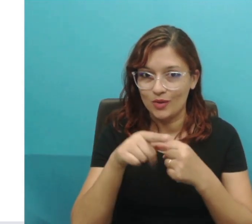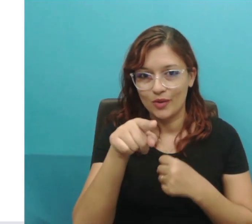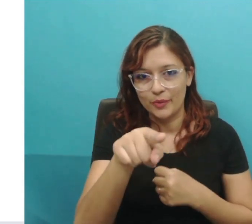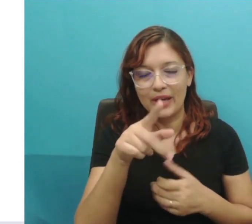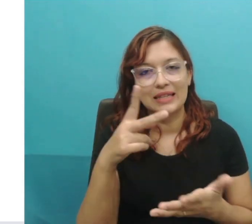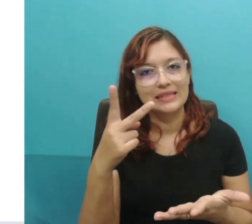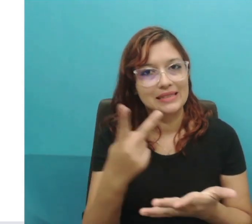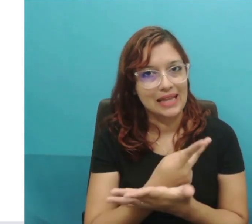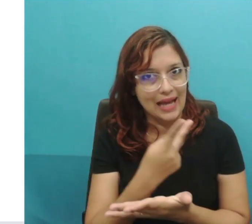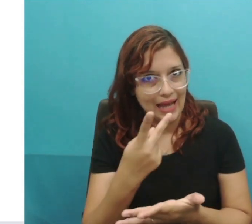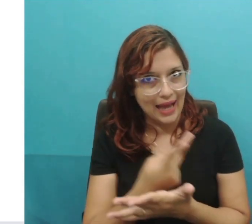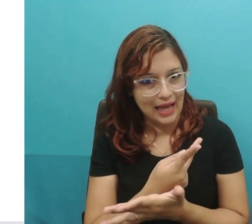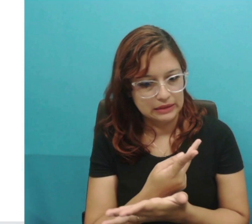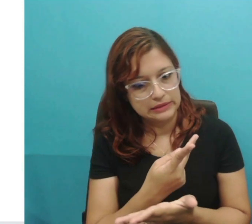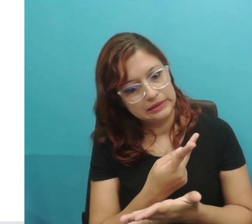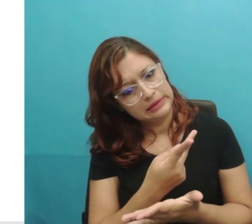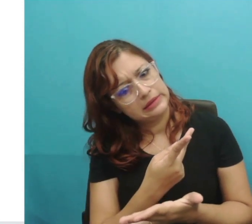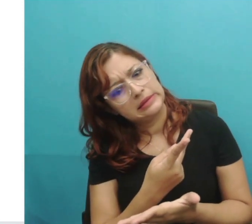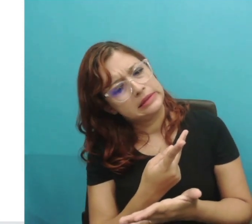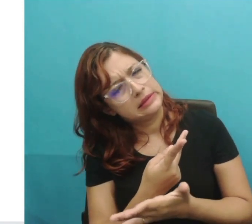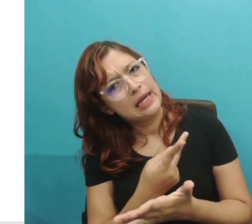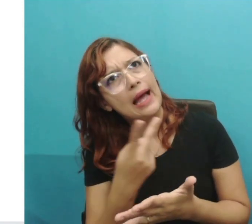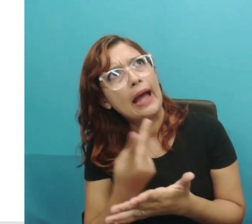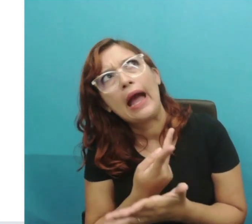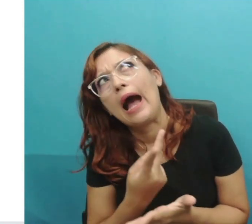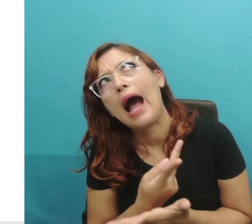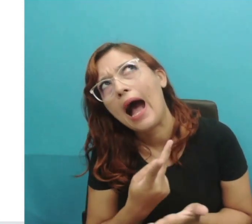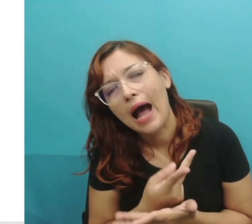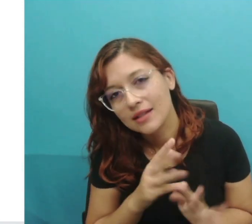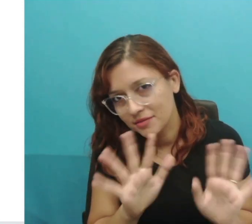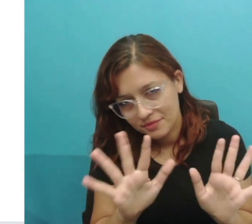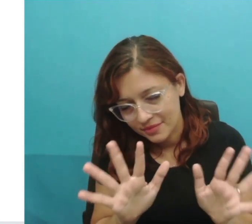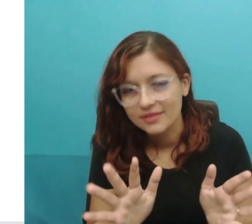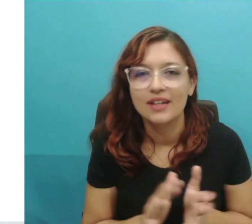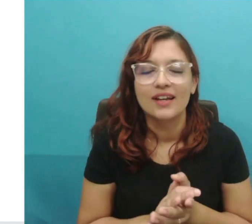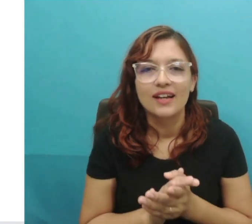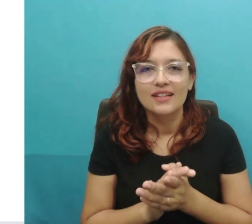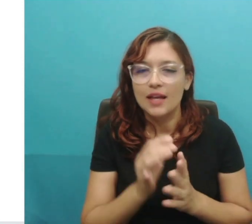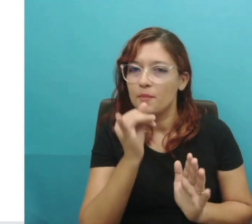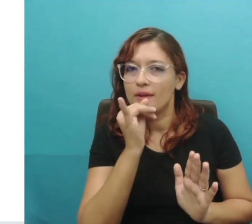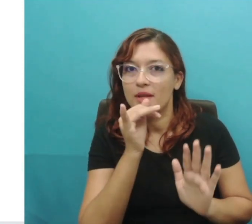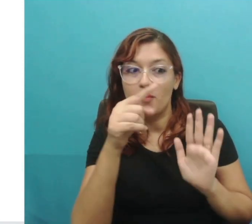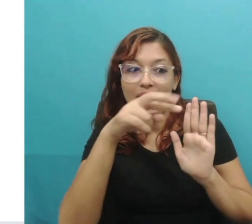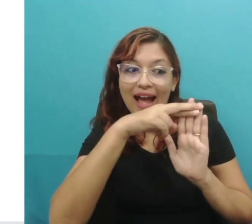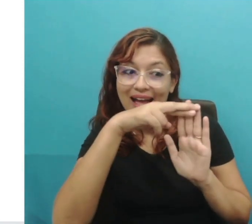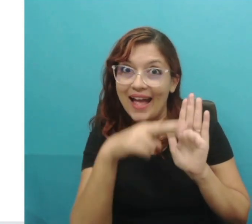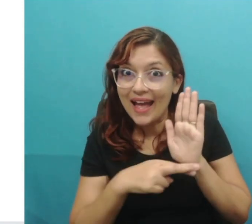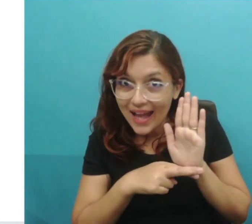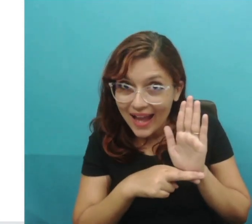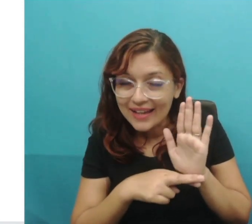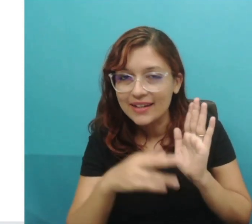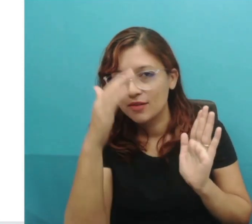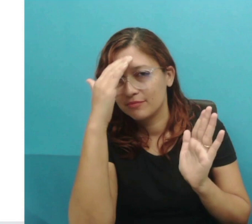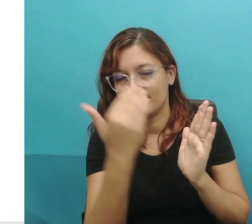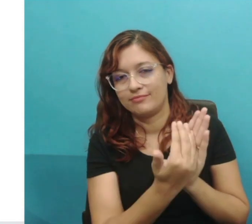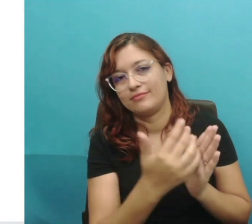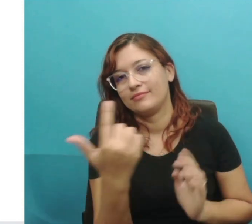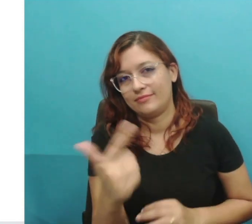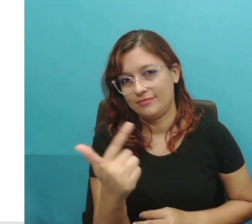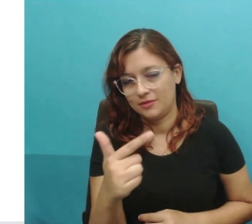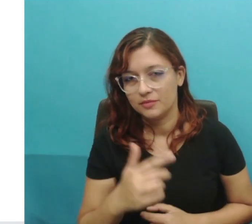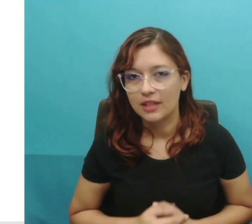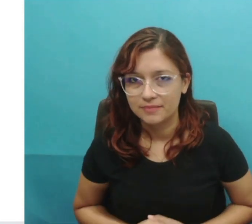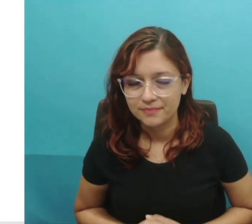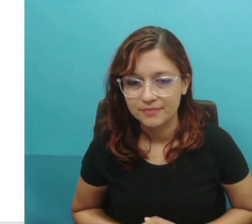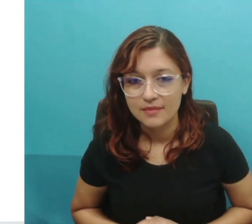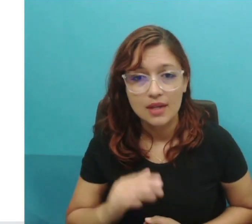Eu vejo o pronome, aí está errado. Assim, errado não é bem a palavra. Não está